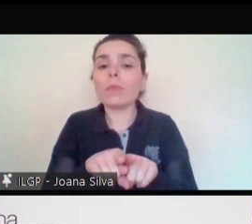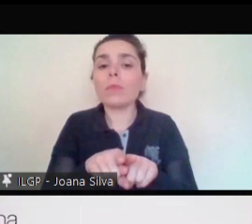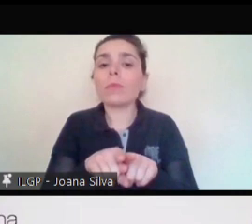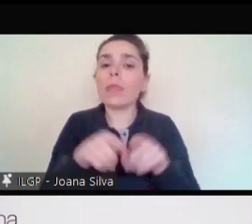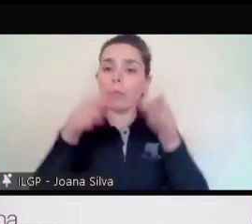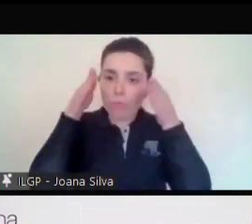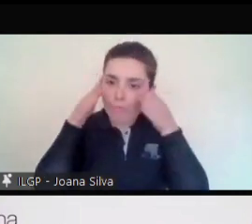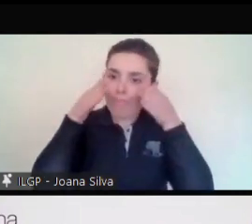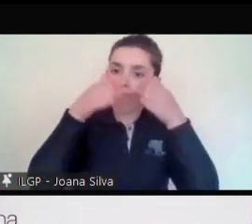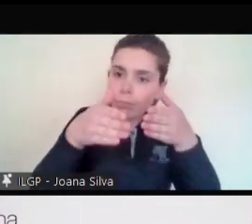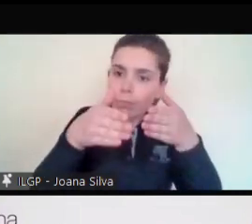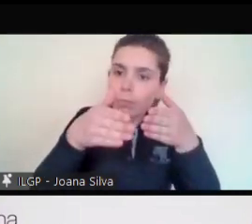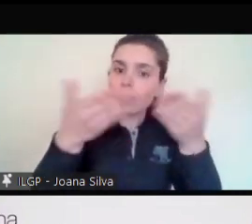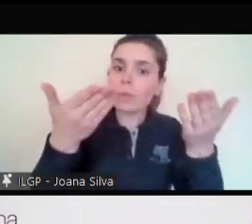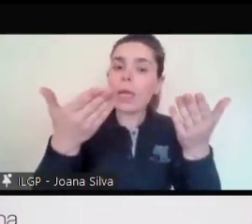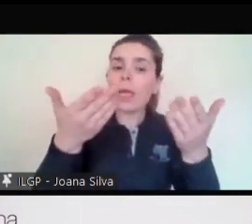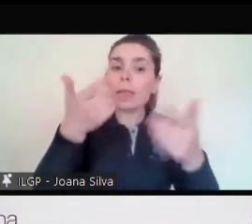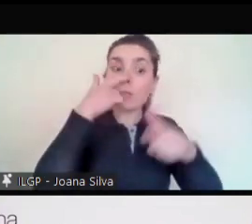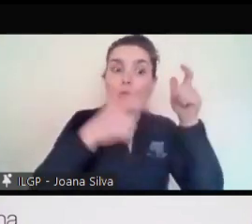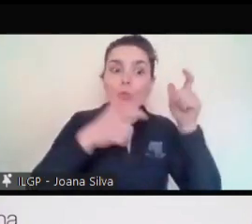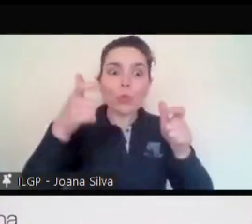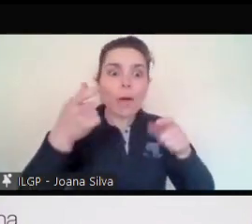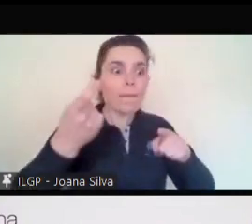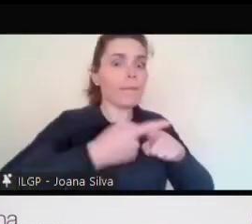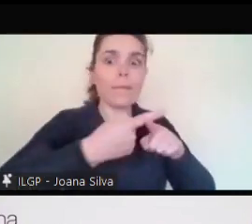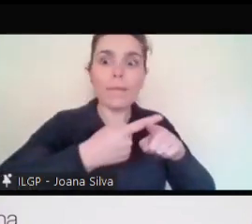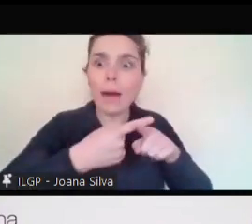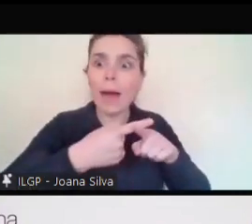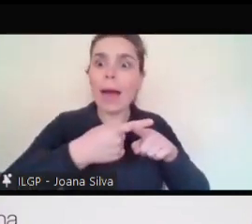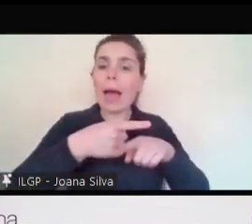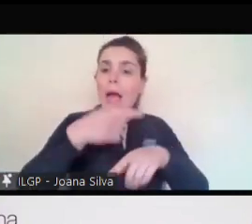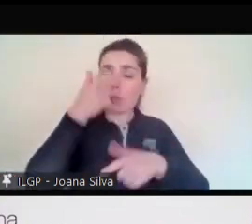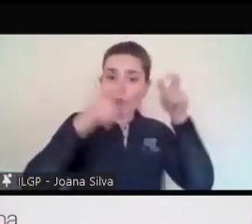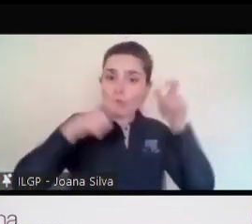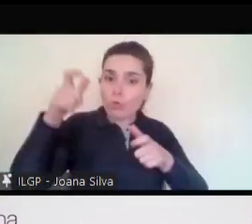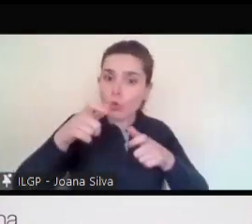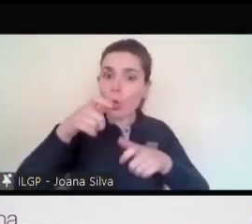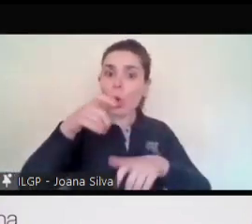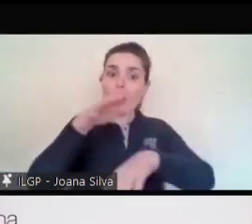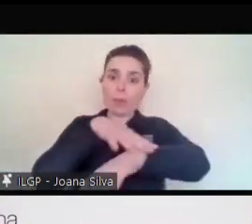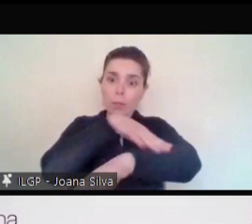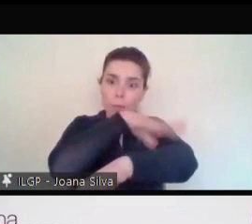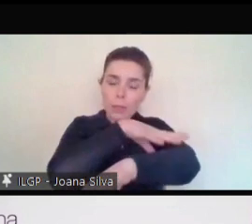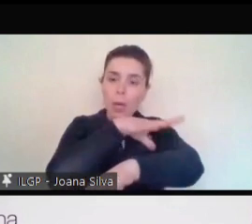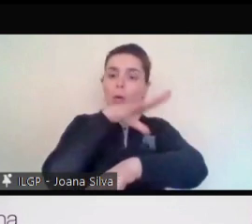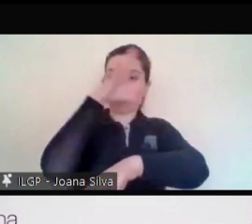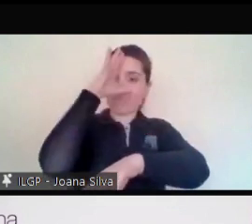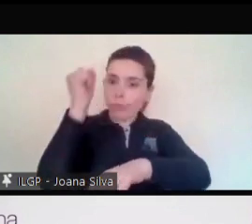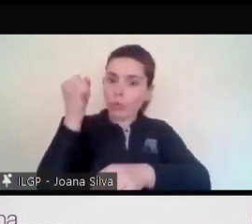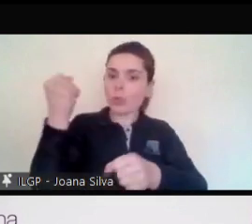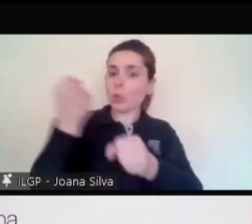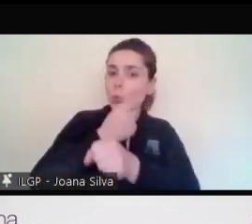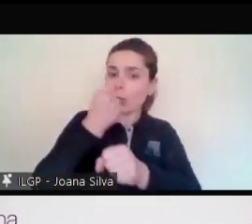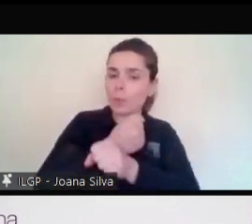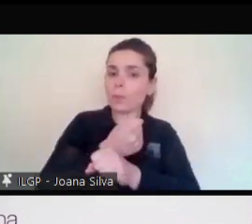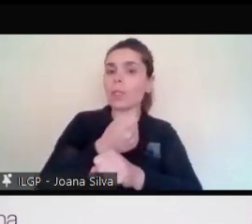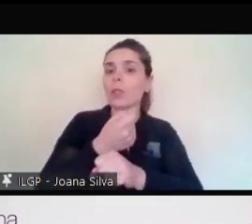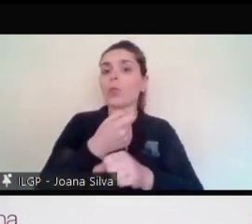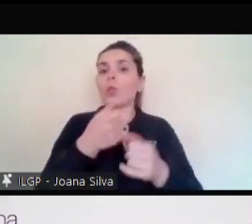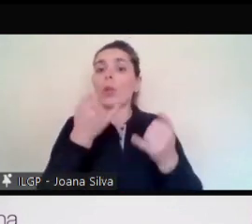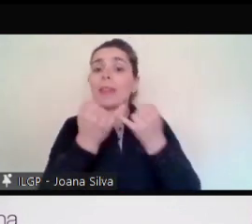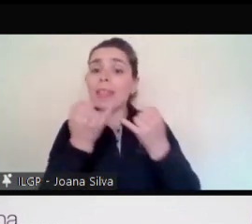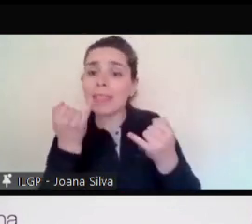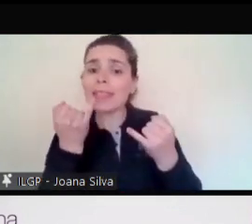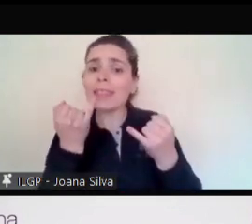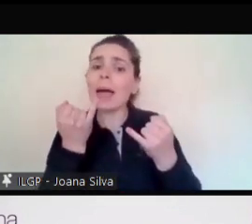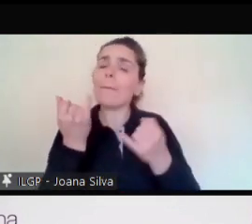foco no sentido de cativar a atenção de toda a administração pública para que os serviços públicos digitais que venham a ser desenvolvidos